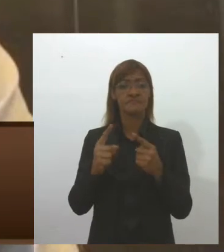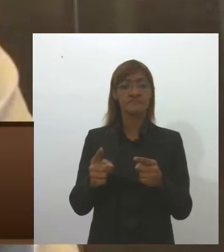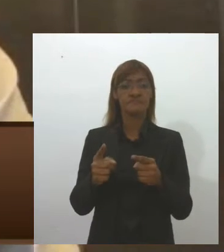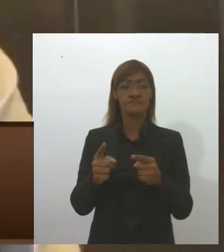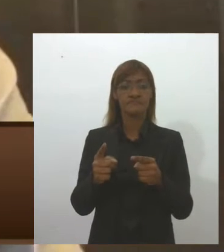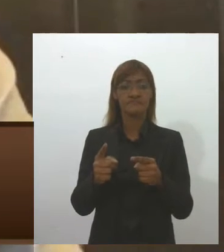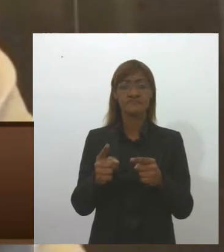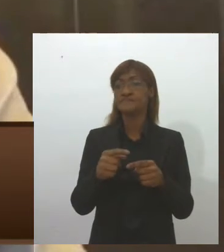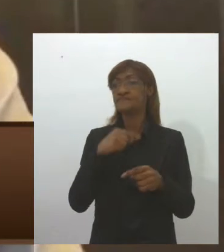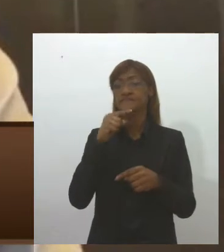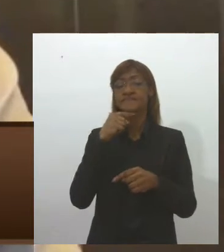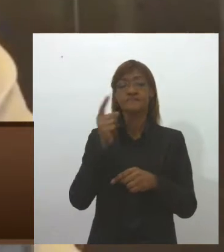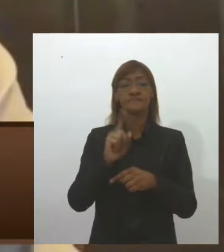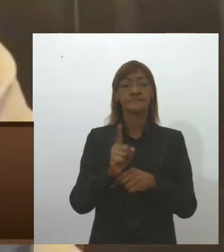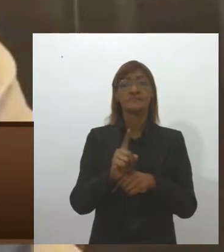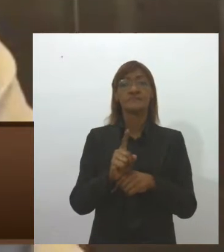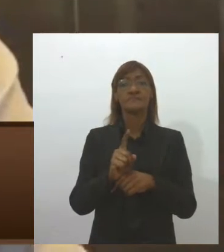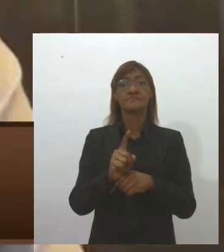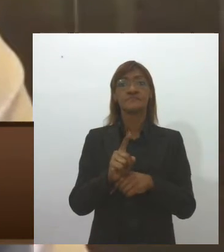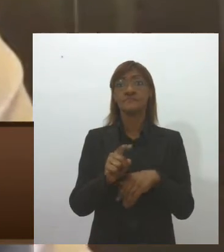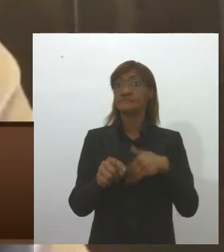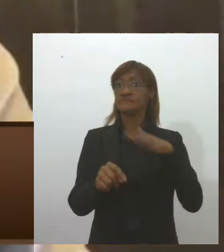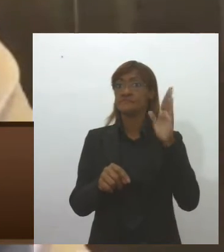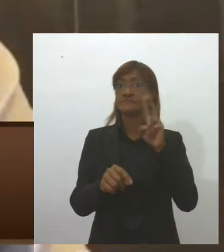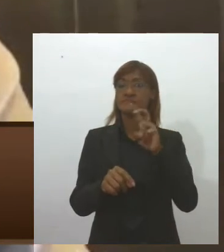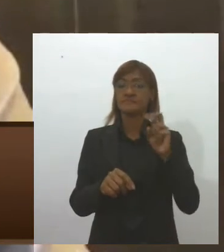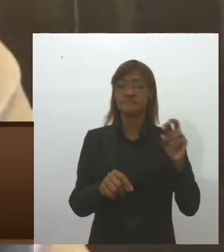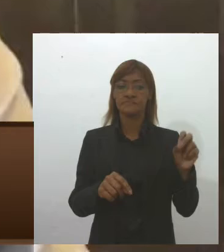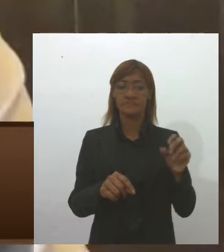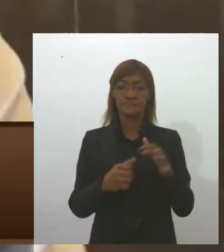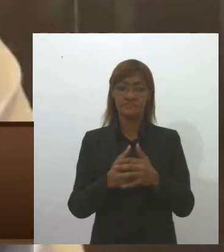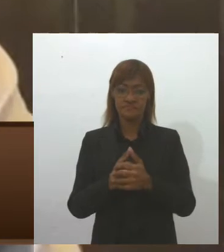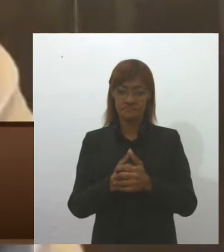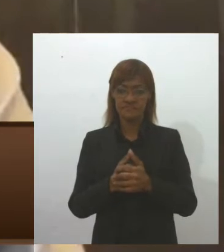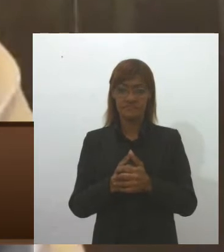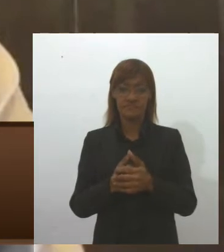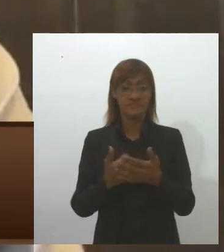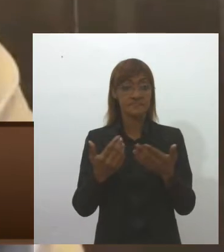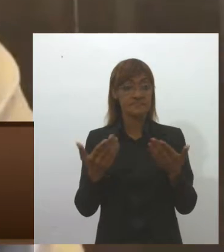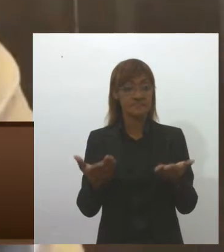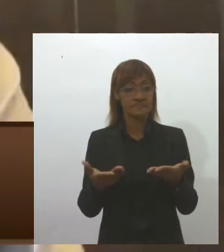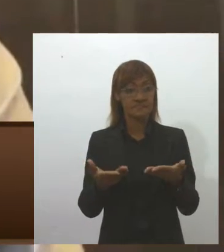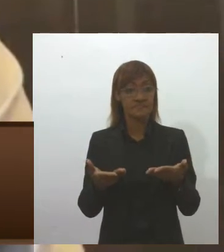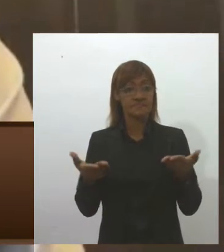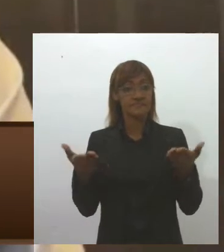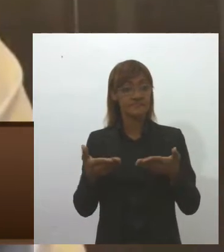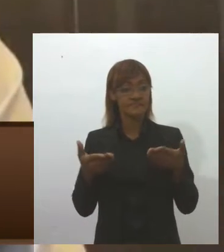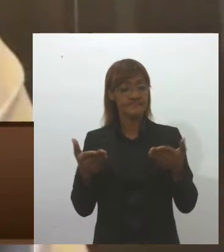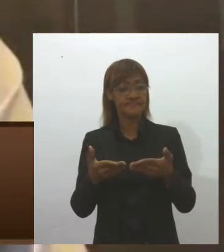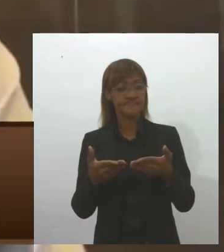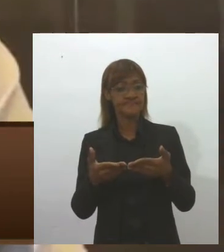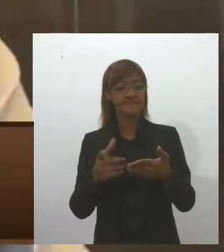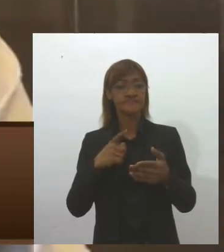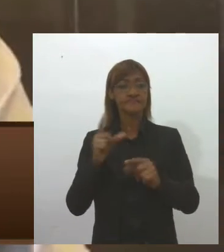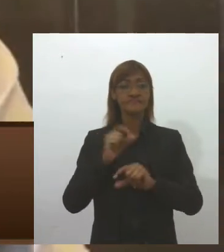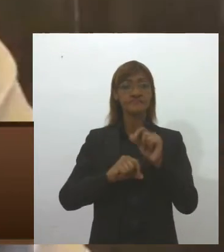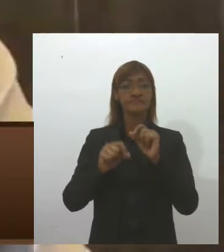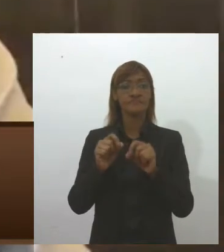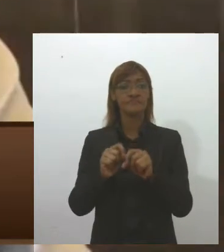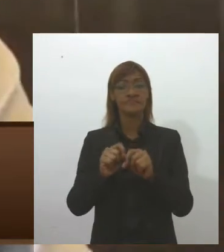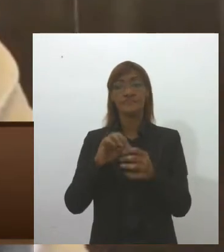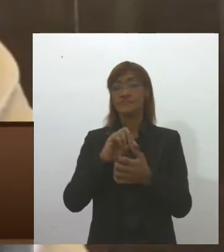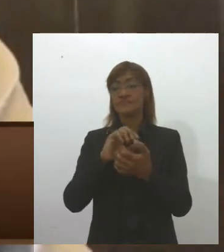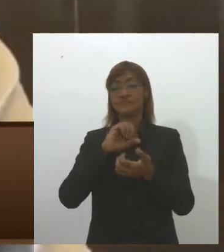conseguem atender eventos maiores. Então, a gente estava fora dessa rota de eventos. E evento grande, geralmente, se faz a captação